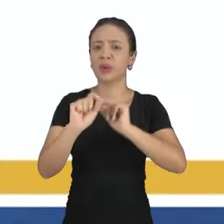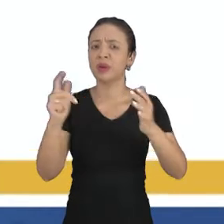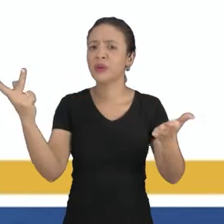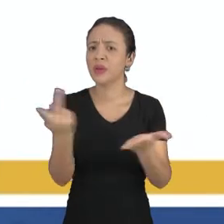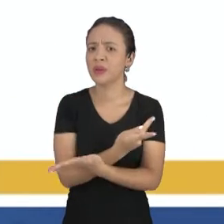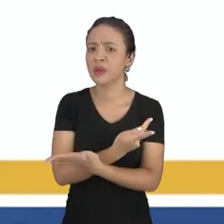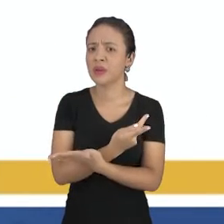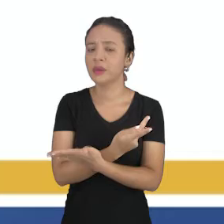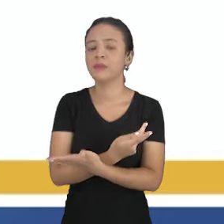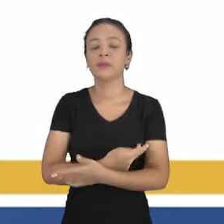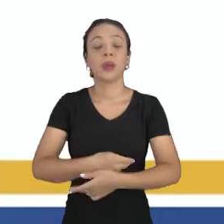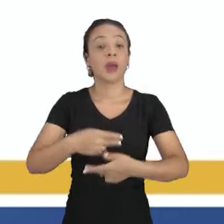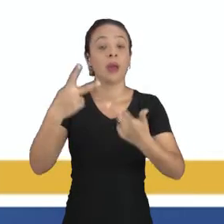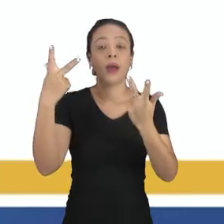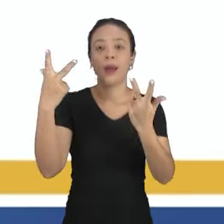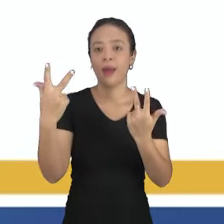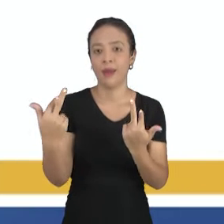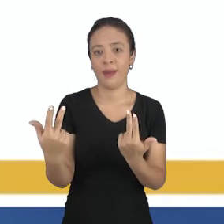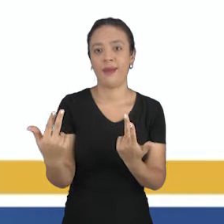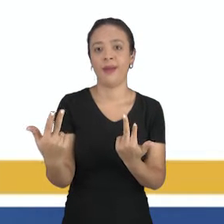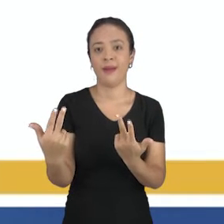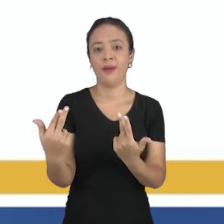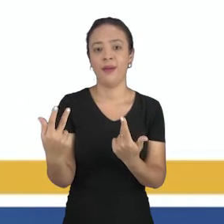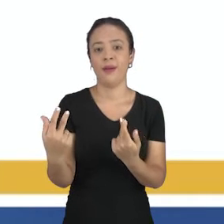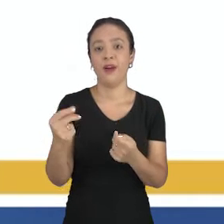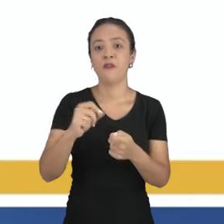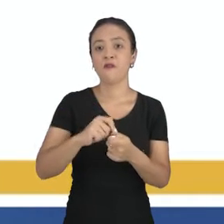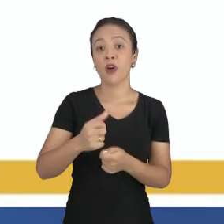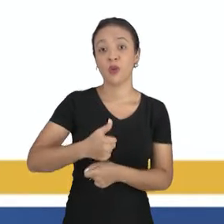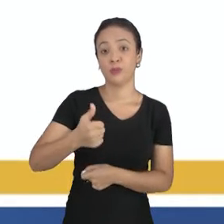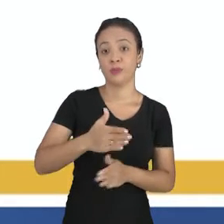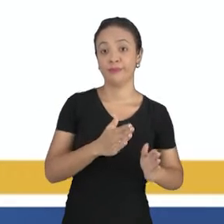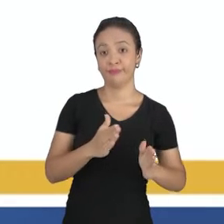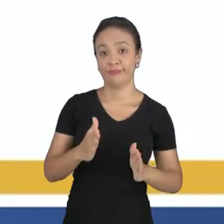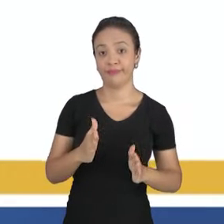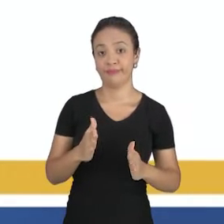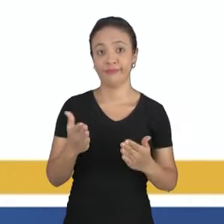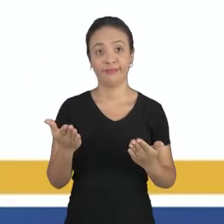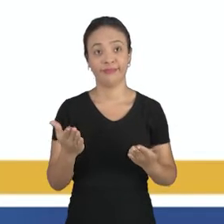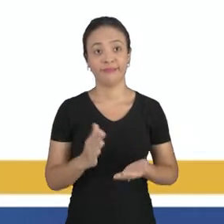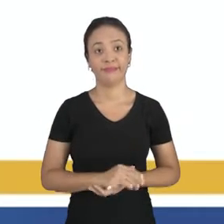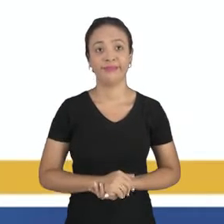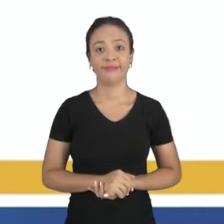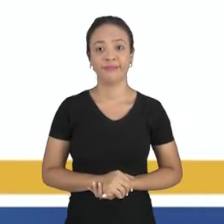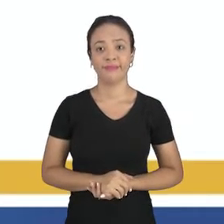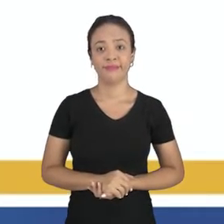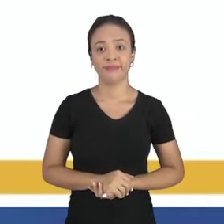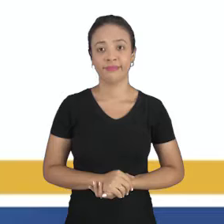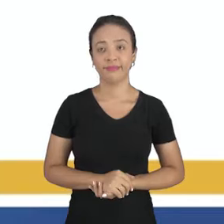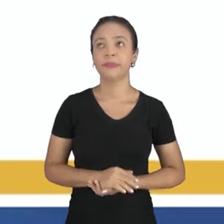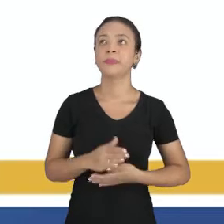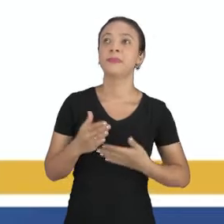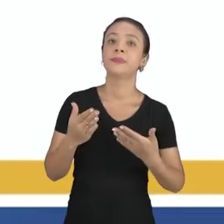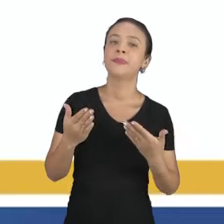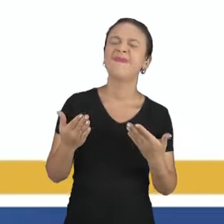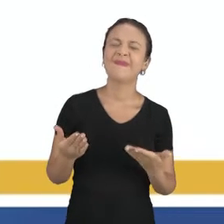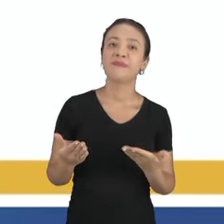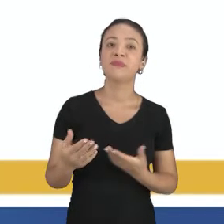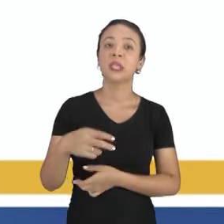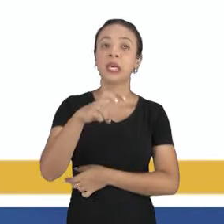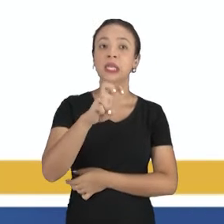faço a mesma coisa que eu fiz com o primeiro eu vou lá e coloco